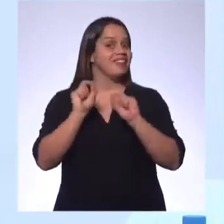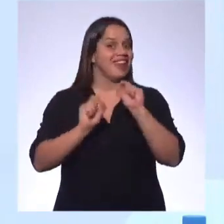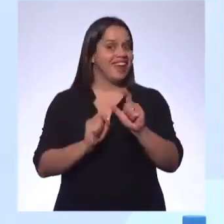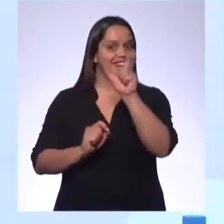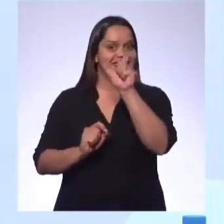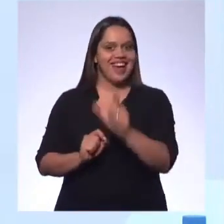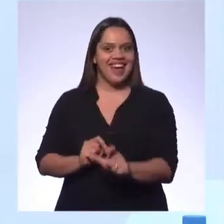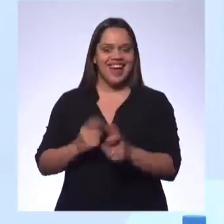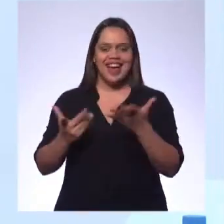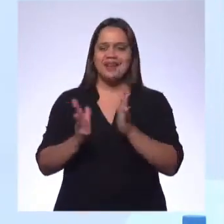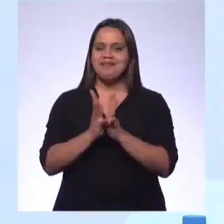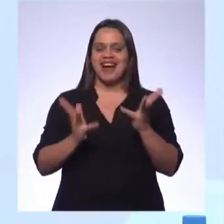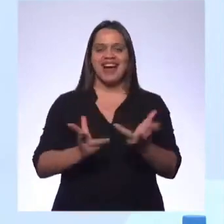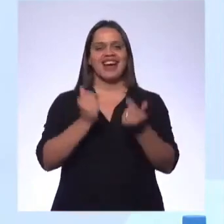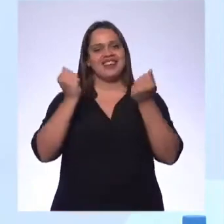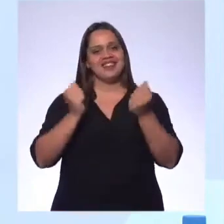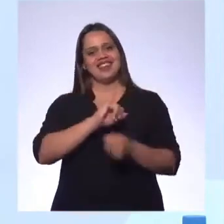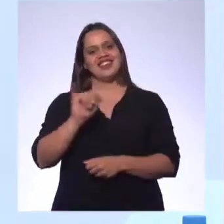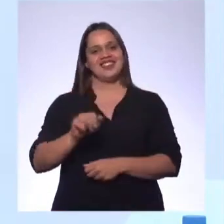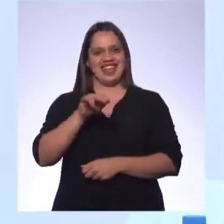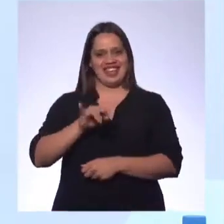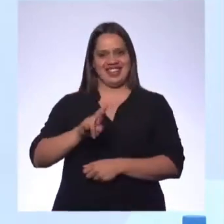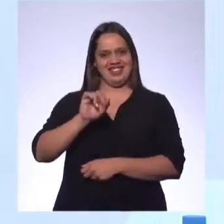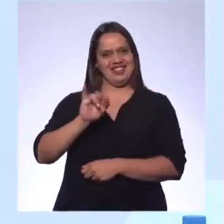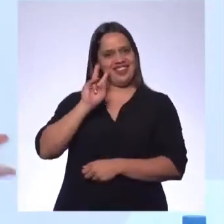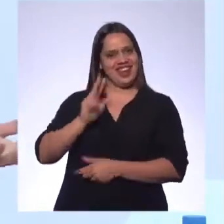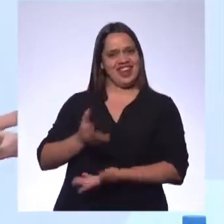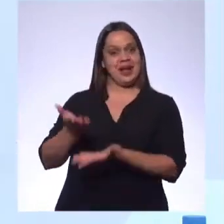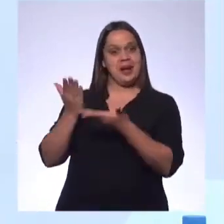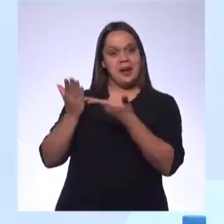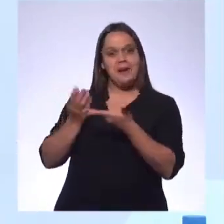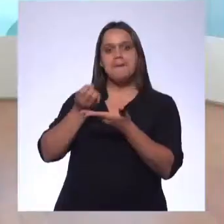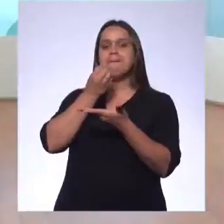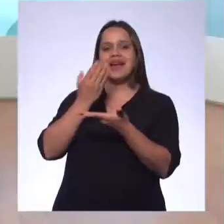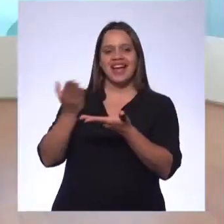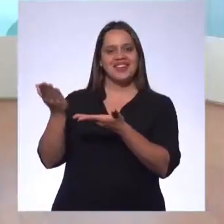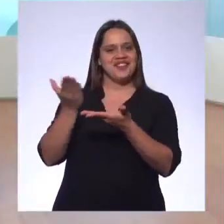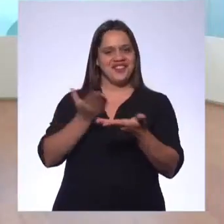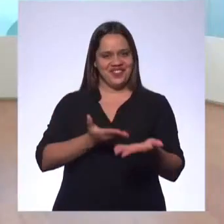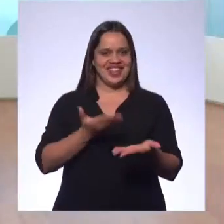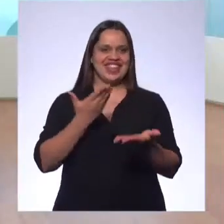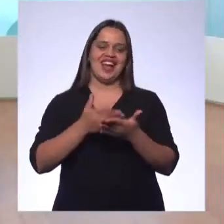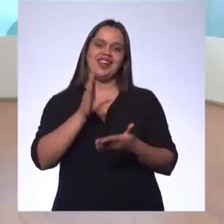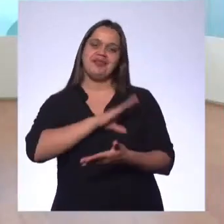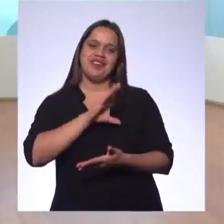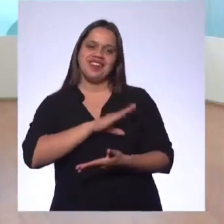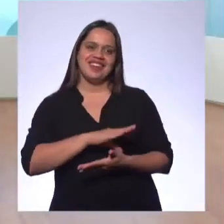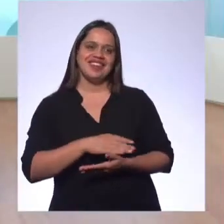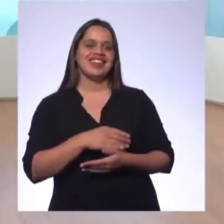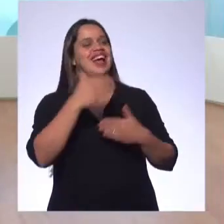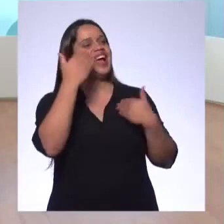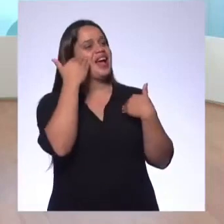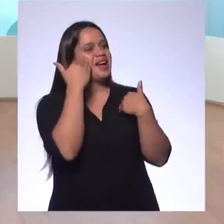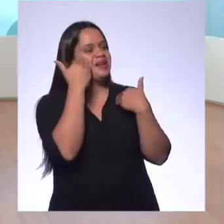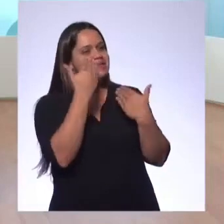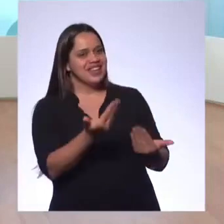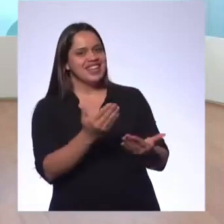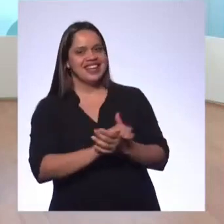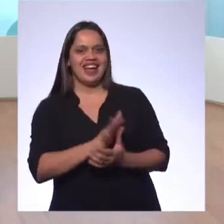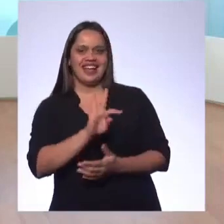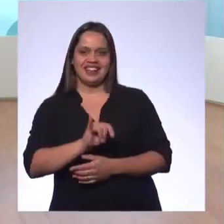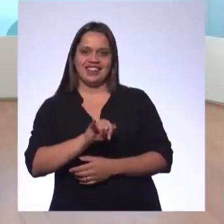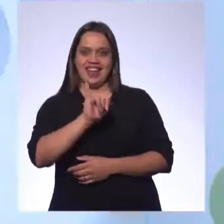ela, queridíssima, maravilhosa, Jennifer, que está aqui com a gente. Seja muito bem-vinda à nossa aula de língua portuguesa. Obrigada, Thay. É um